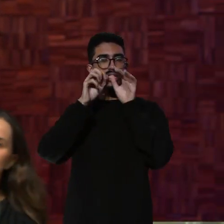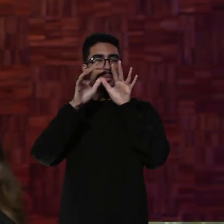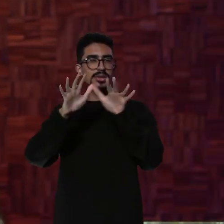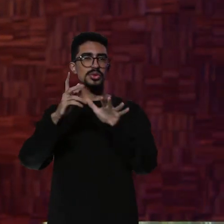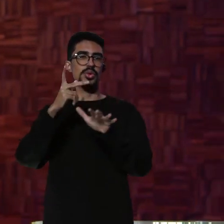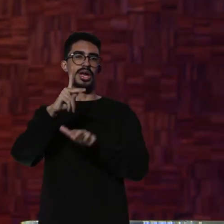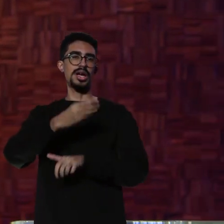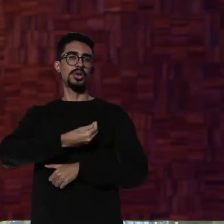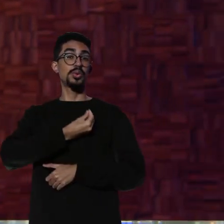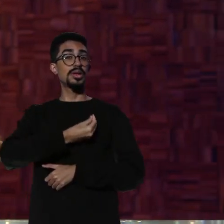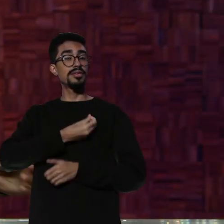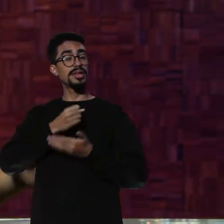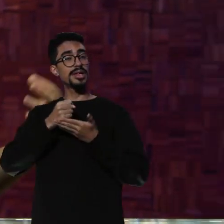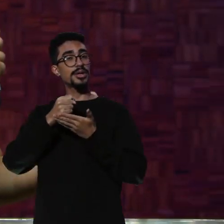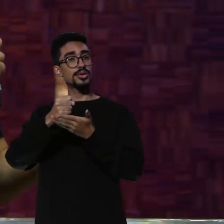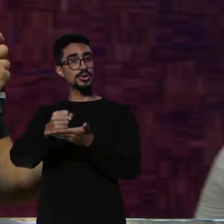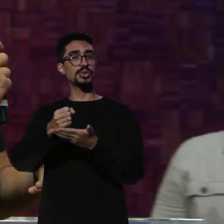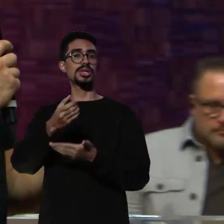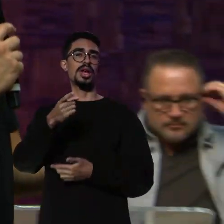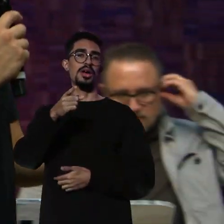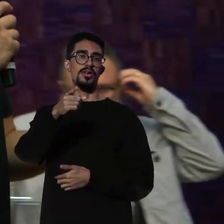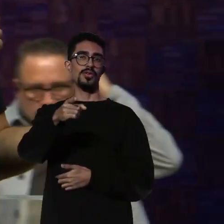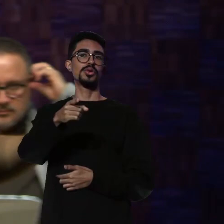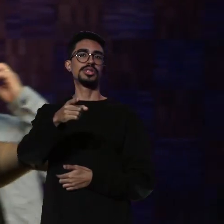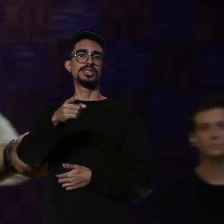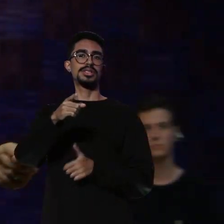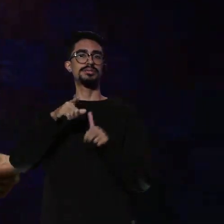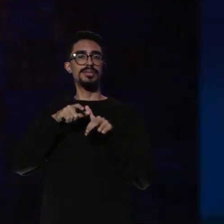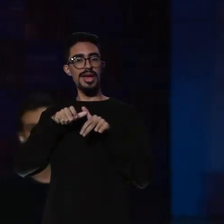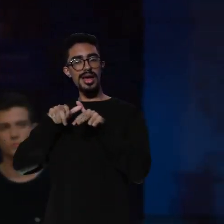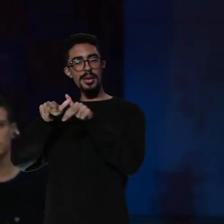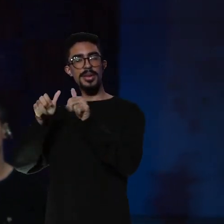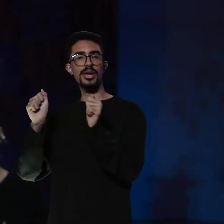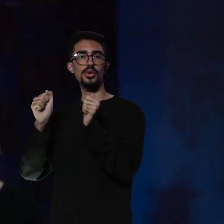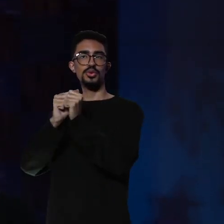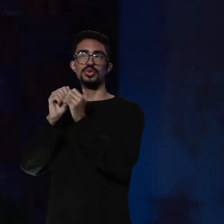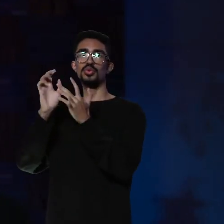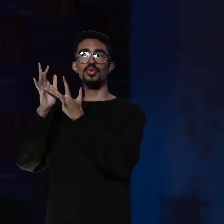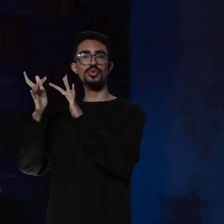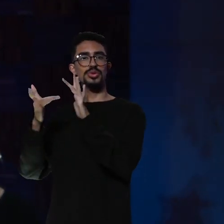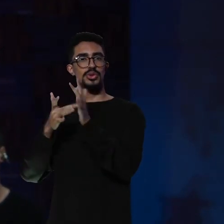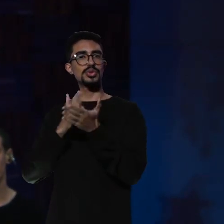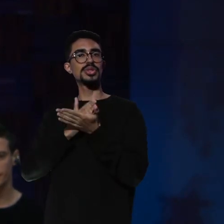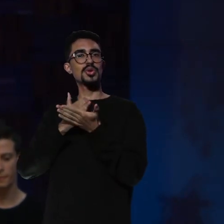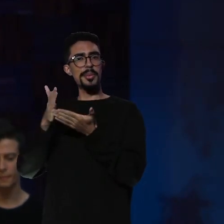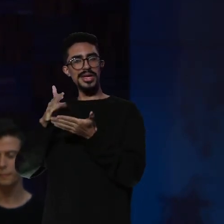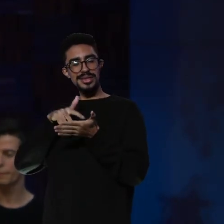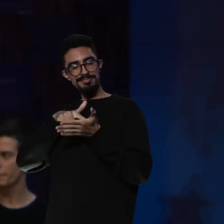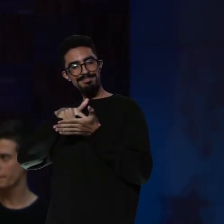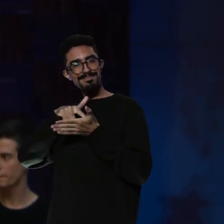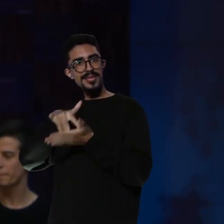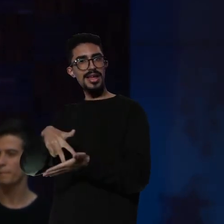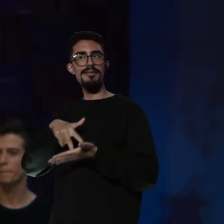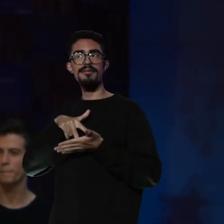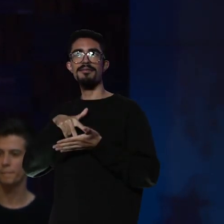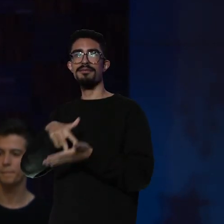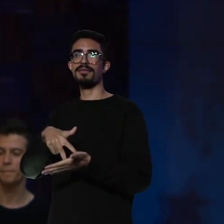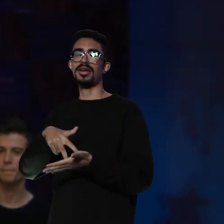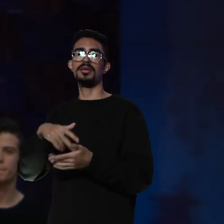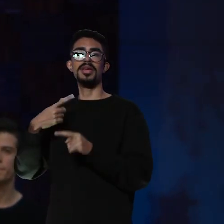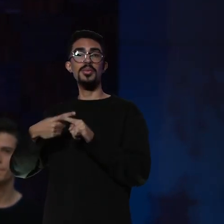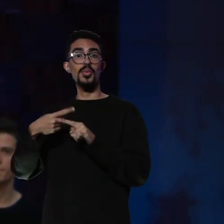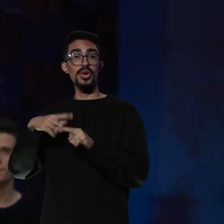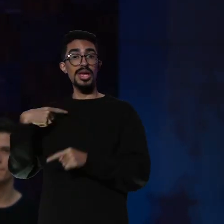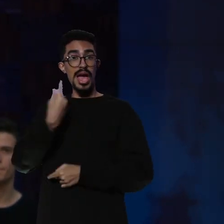sua vida e te ajudar nessa caminhada cristã a dar passos mais firmes. Nós damos passos firmes porque somos